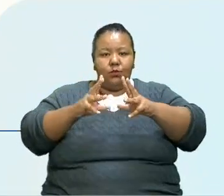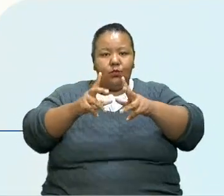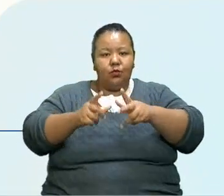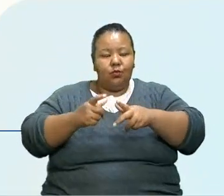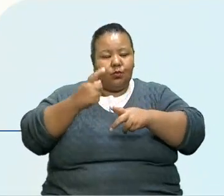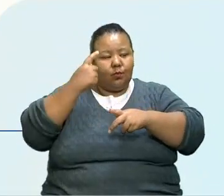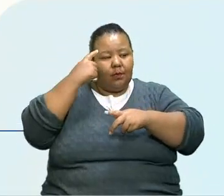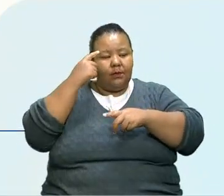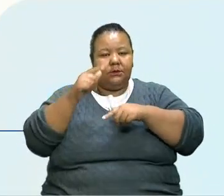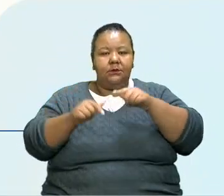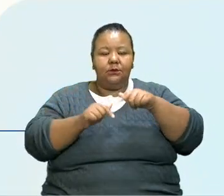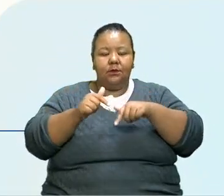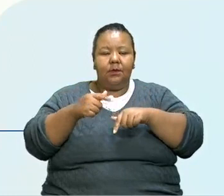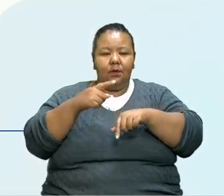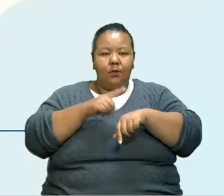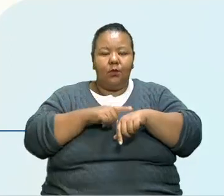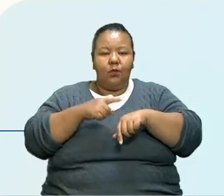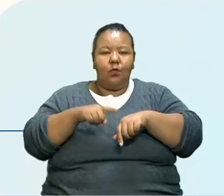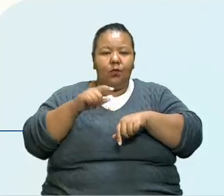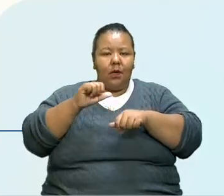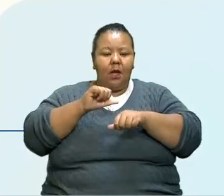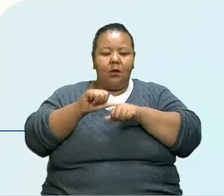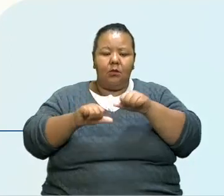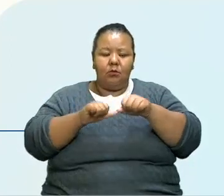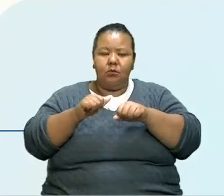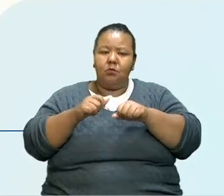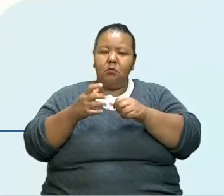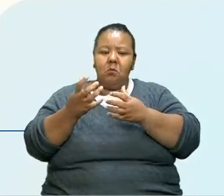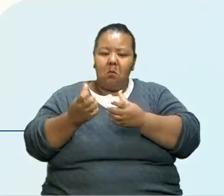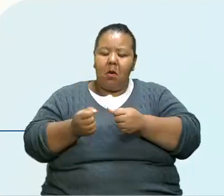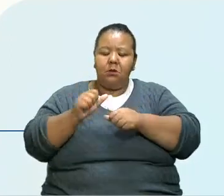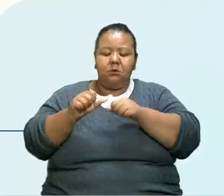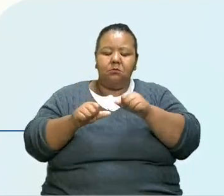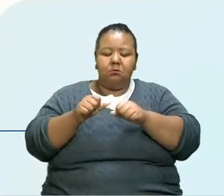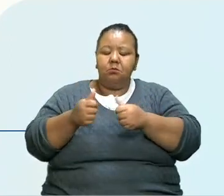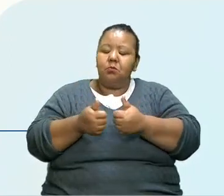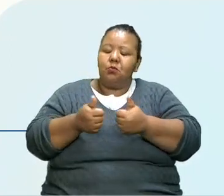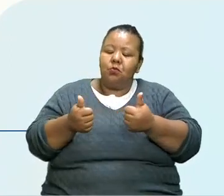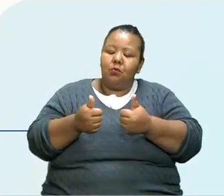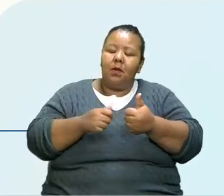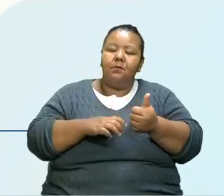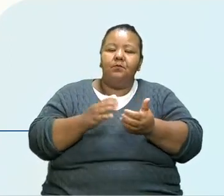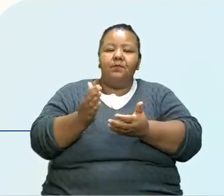que o trabalho com horário flexível é o mais adequado, tudo bem. Tem empresas que